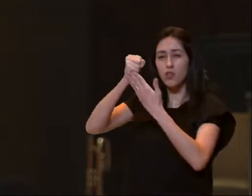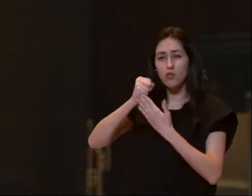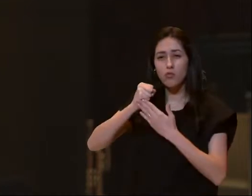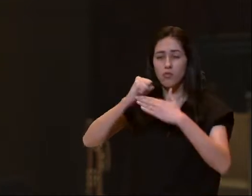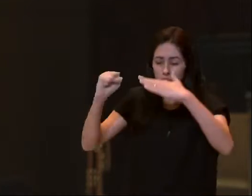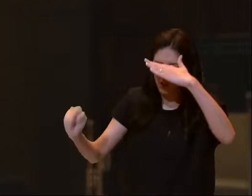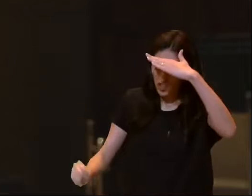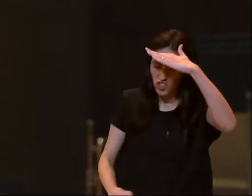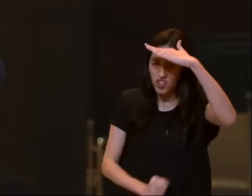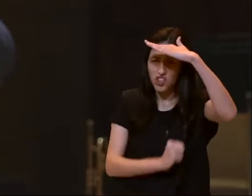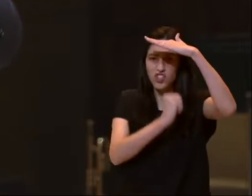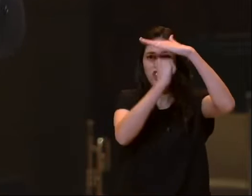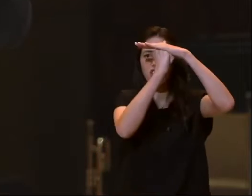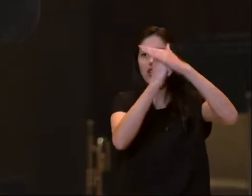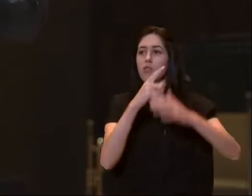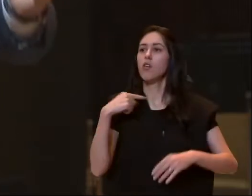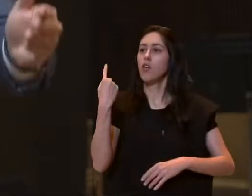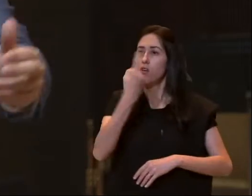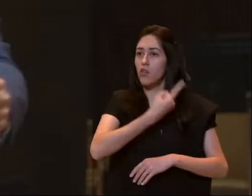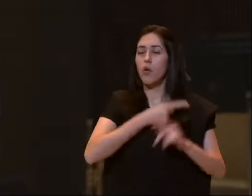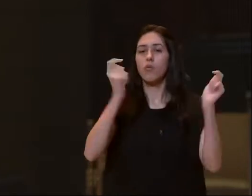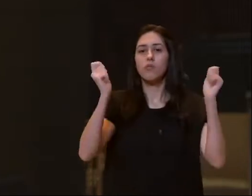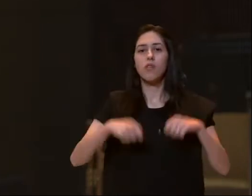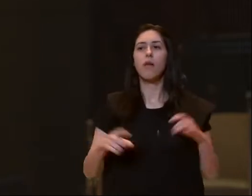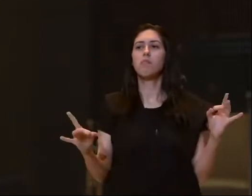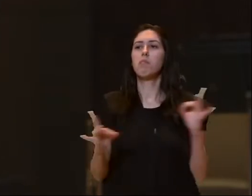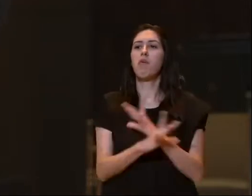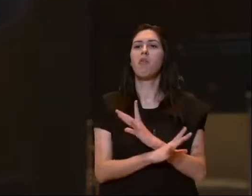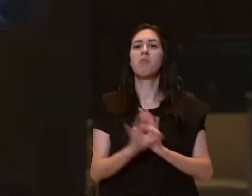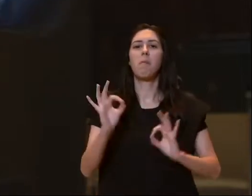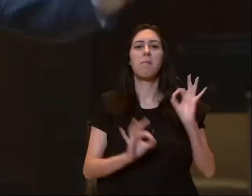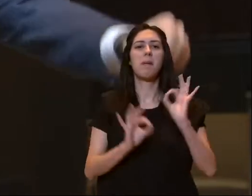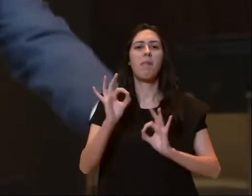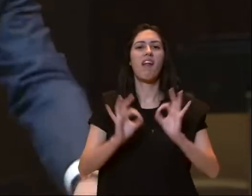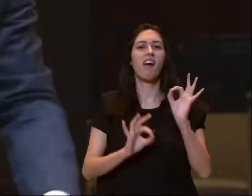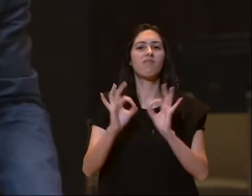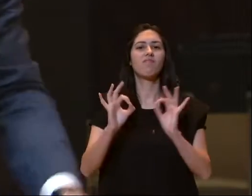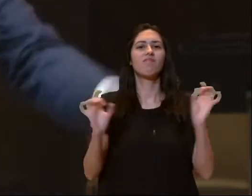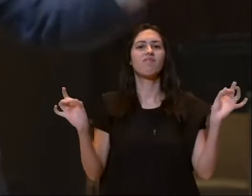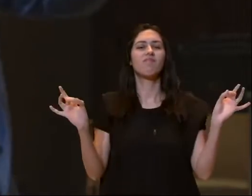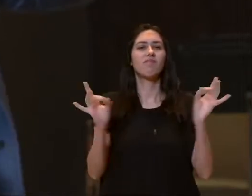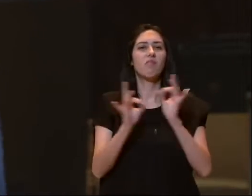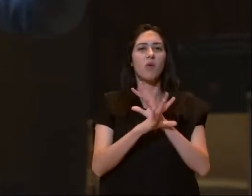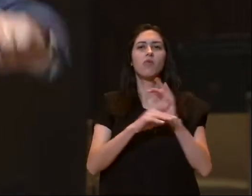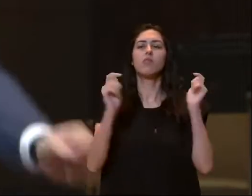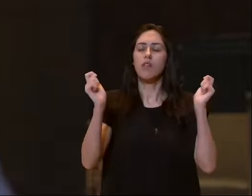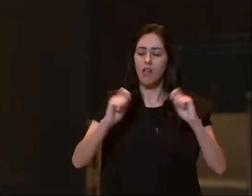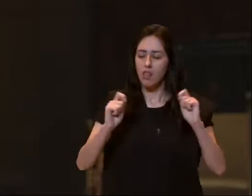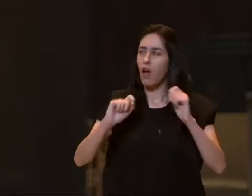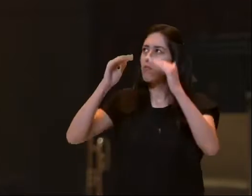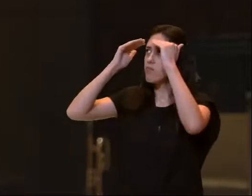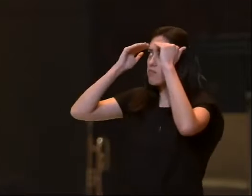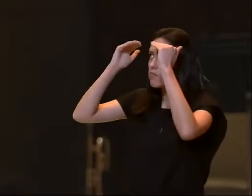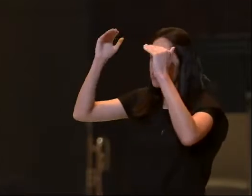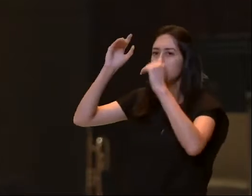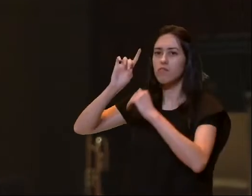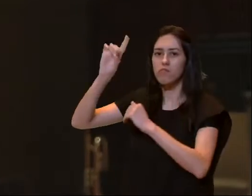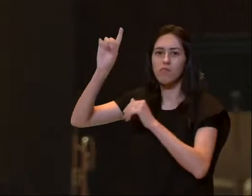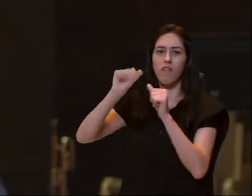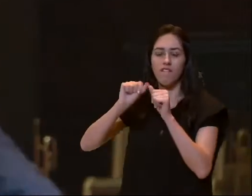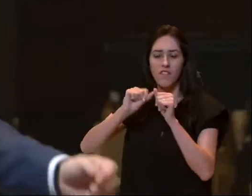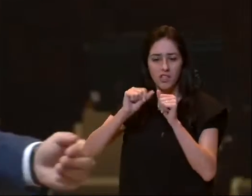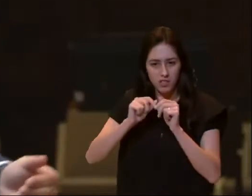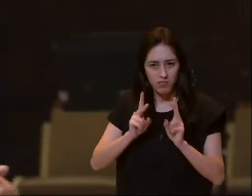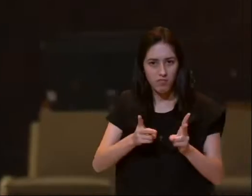para que possamos estar aptos, totalmente preparados para realizar a sua obra. É uma